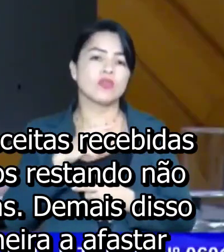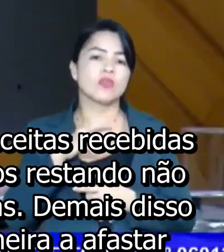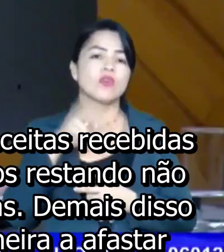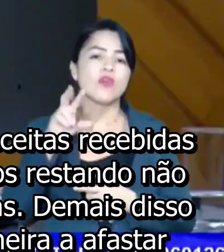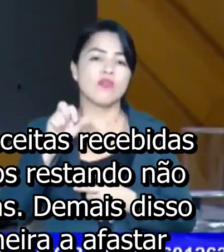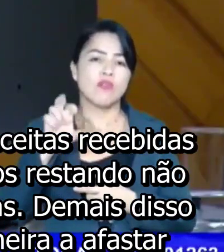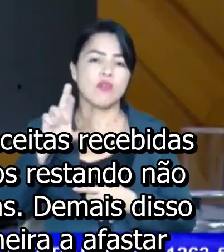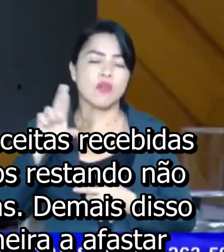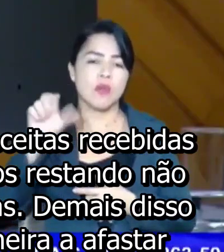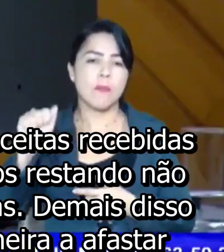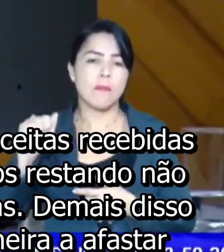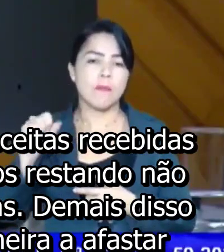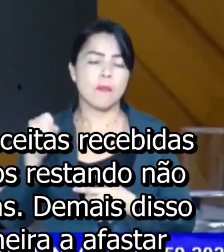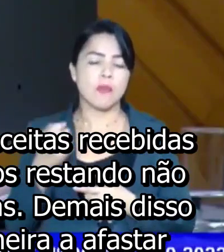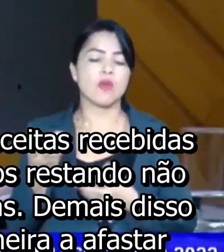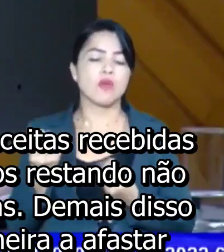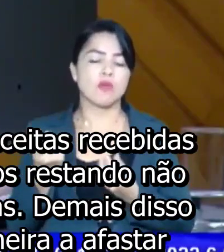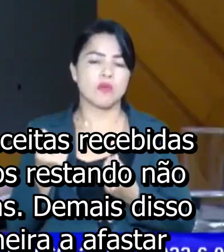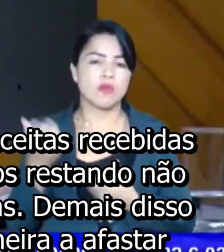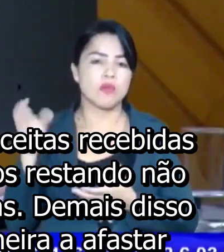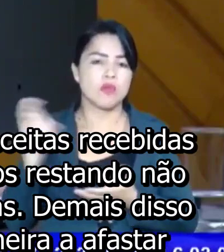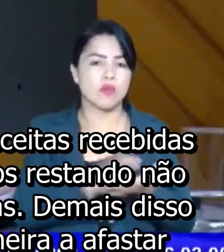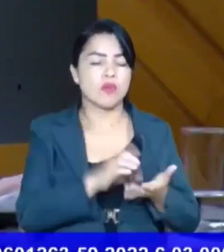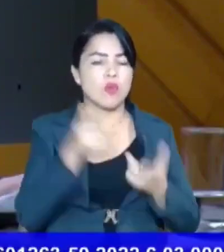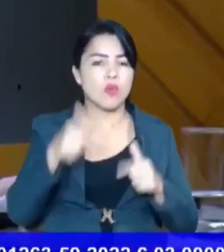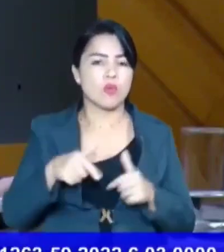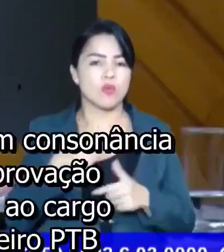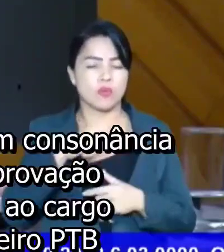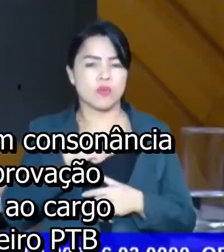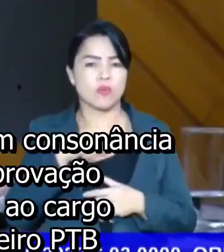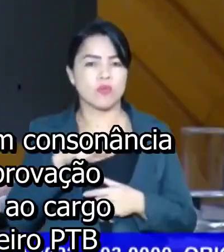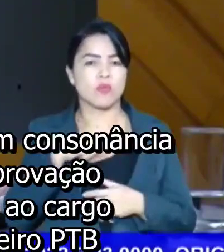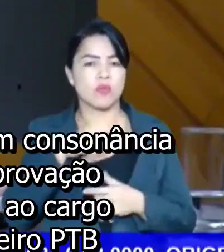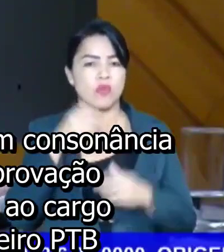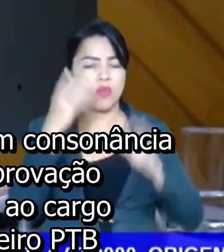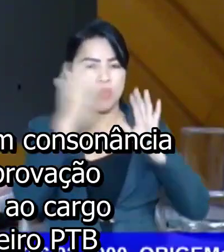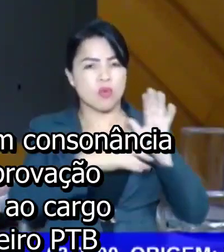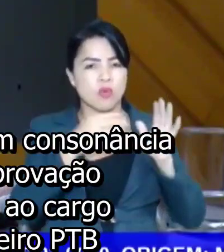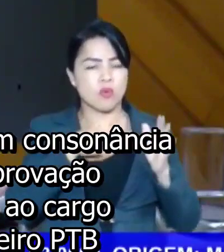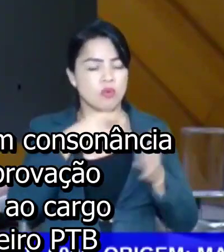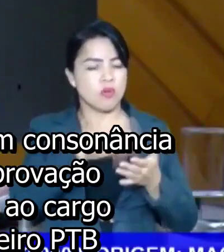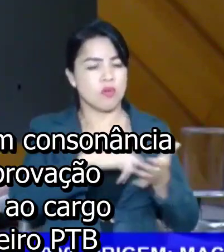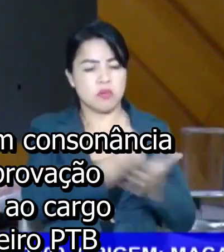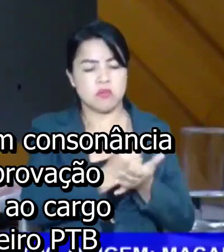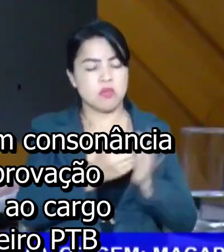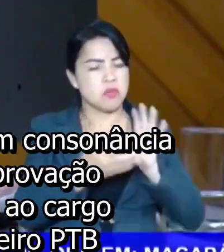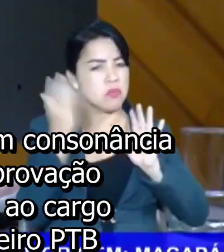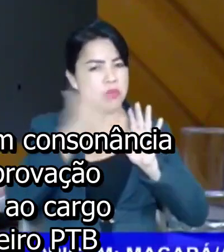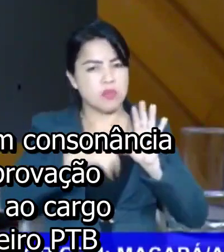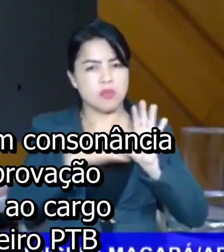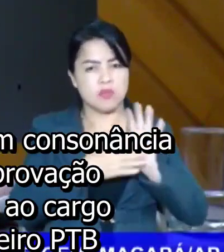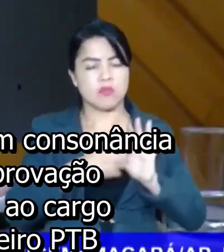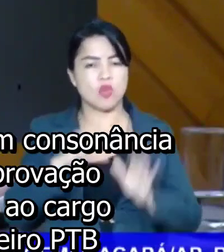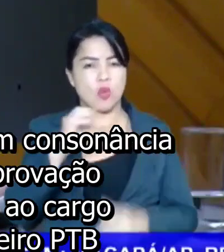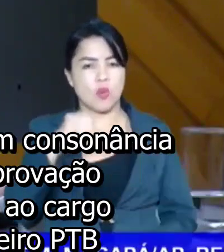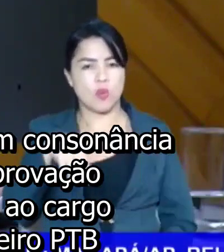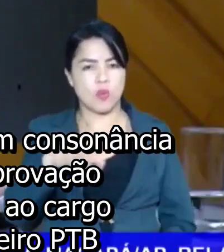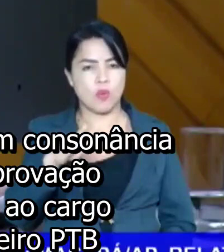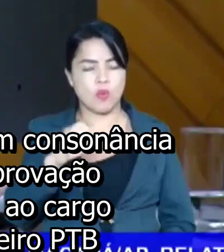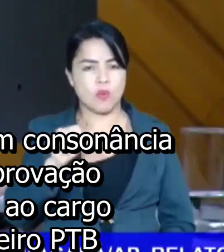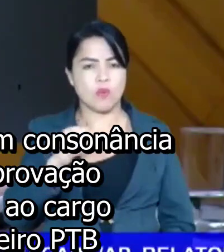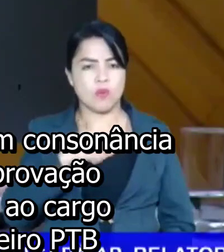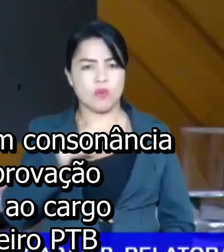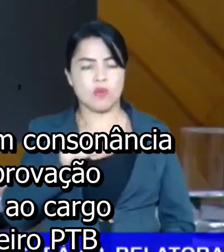candidata trouxe outros documentos aos autos, de maneira a afastar a declaração de não prestadas às contas. Ante o exposto,